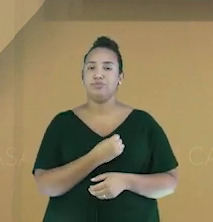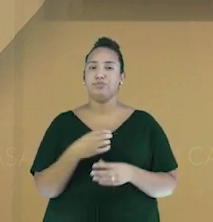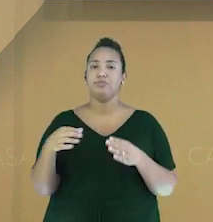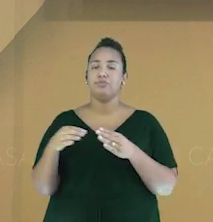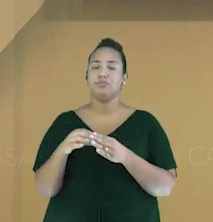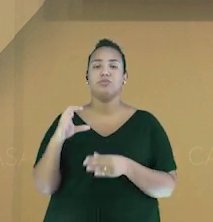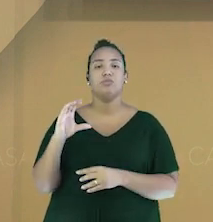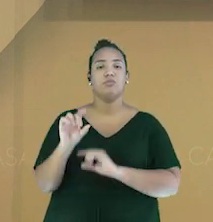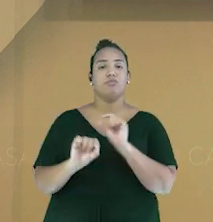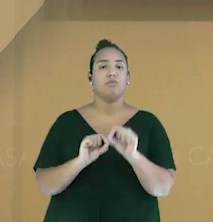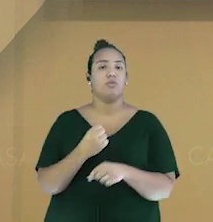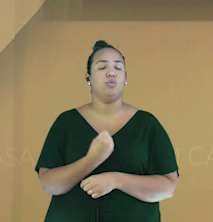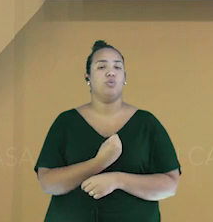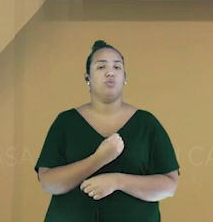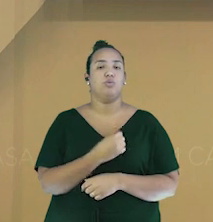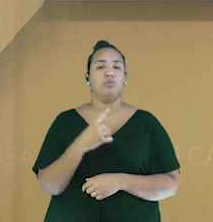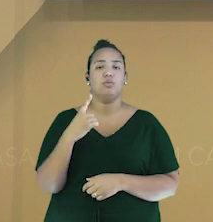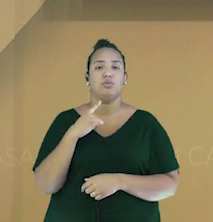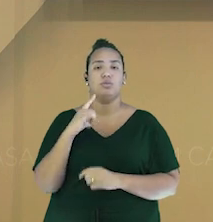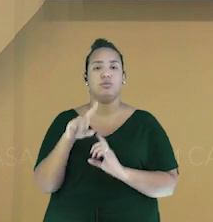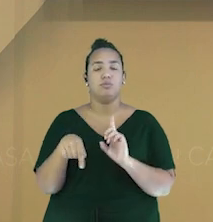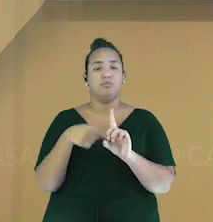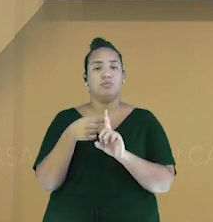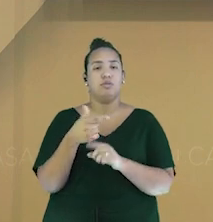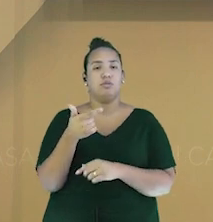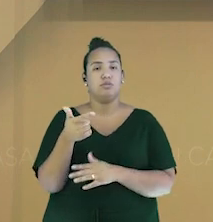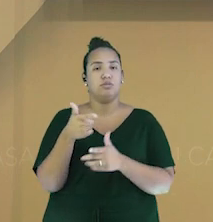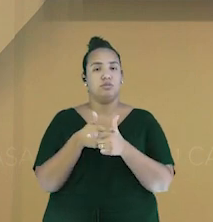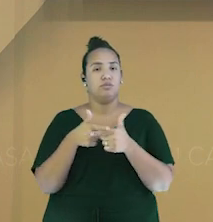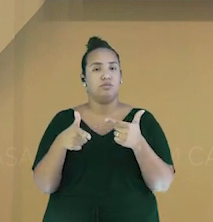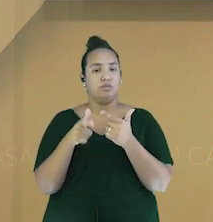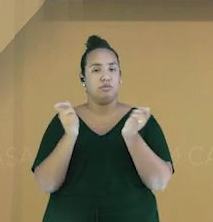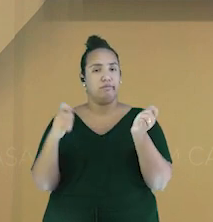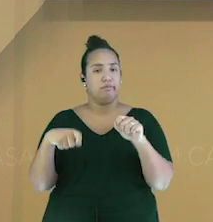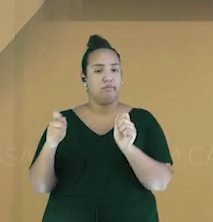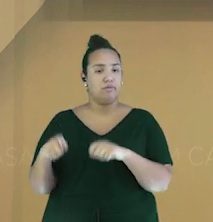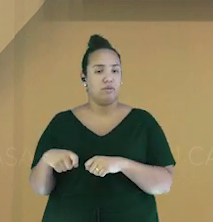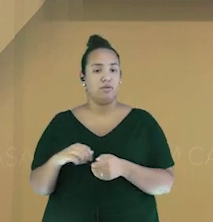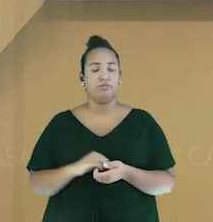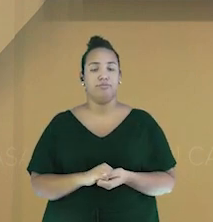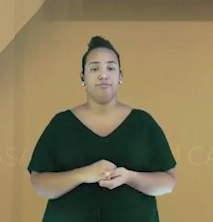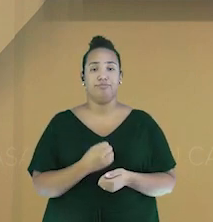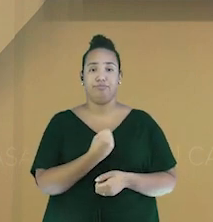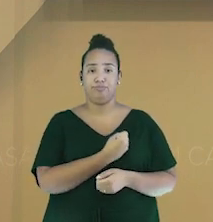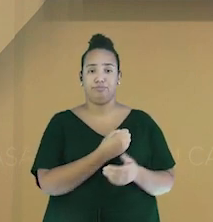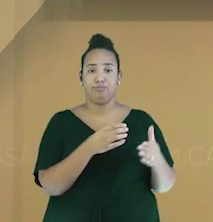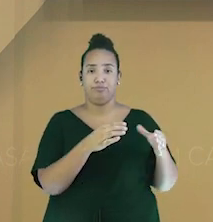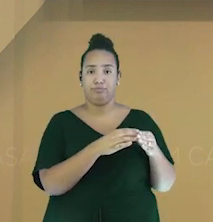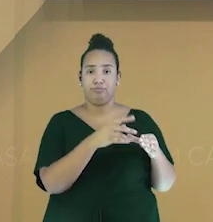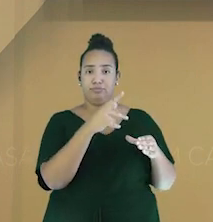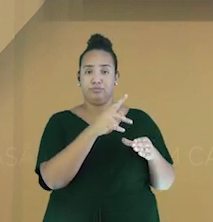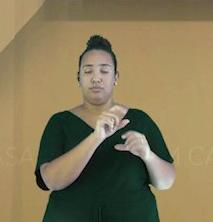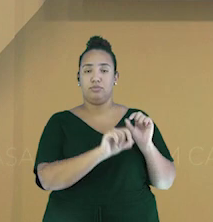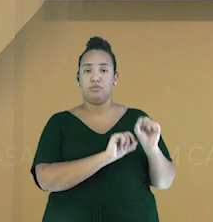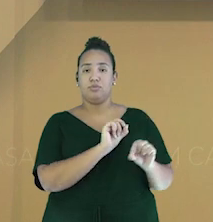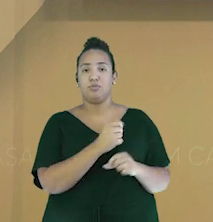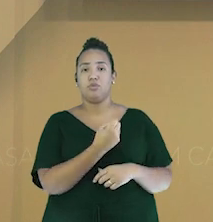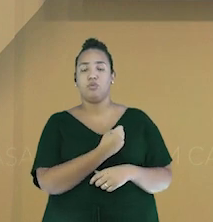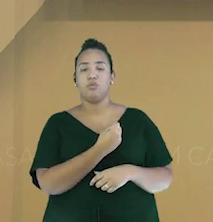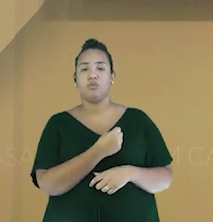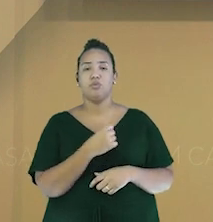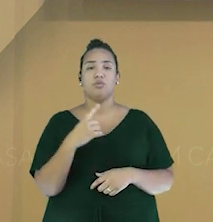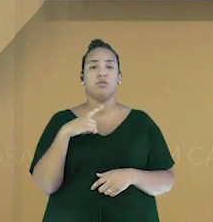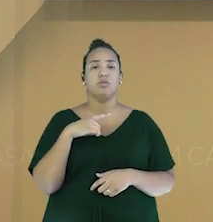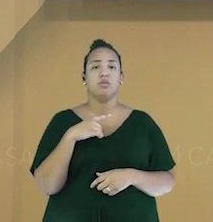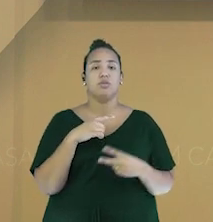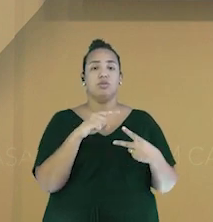números que possuem mais de dois divisores distintos. Um número primo é aquele número que possui apenas